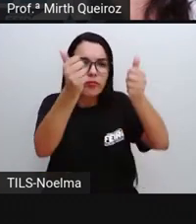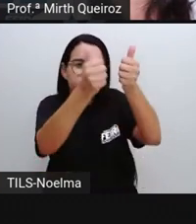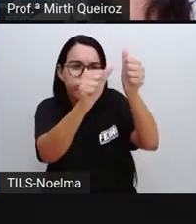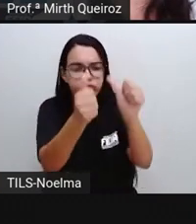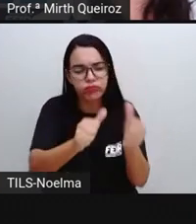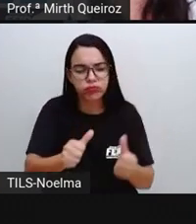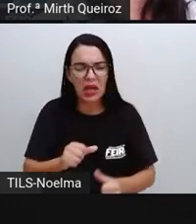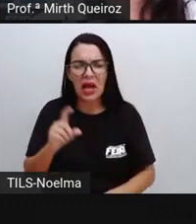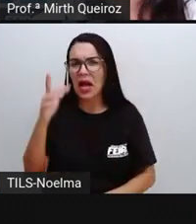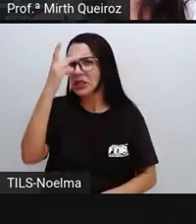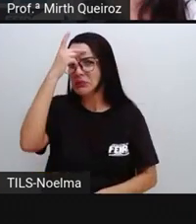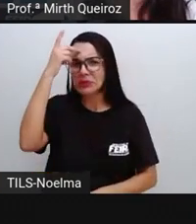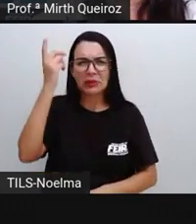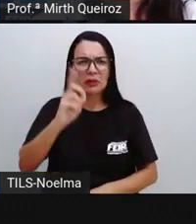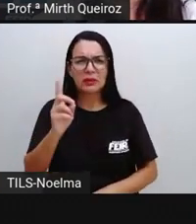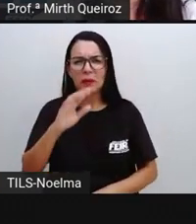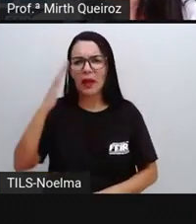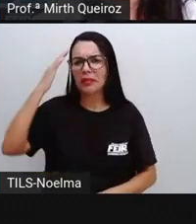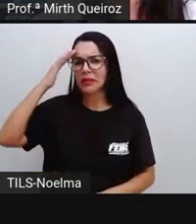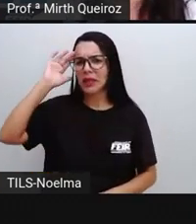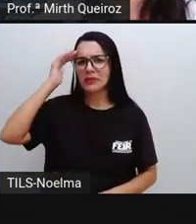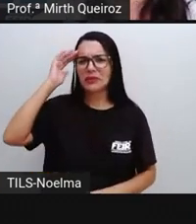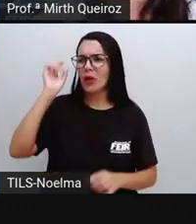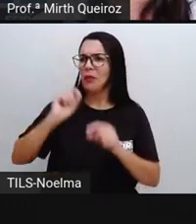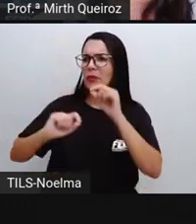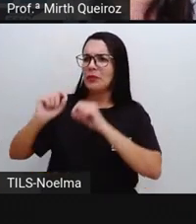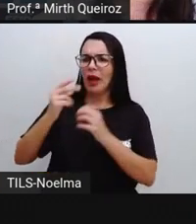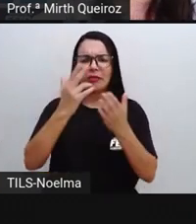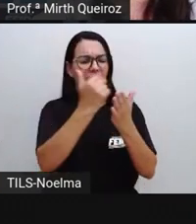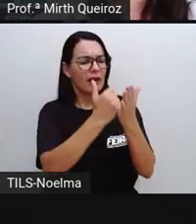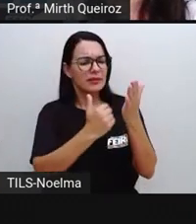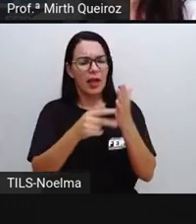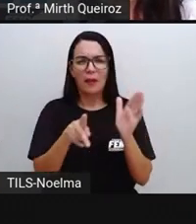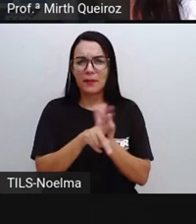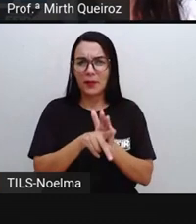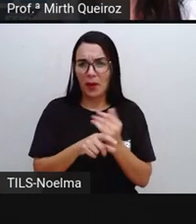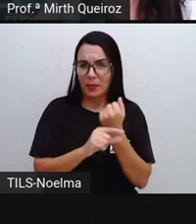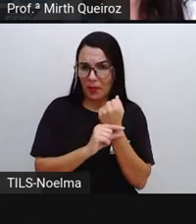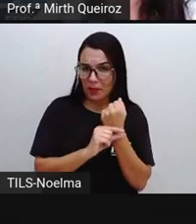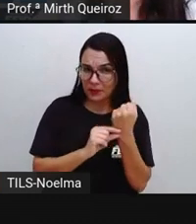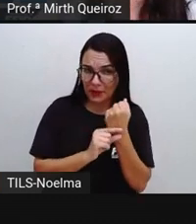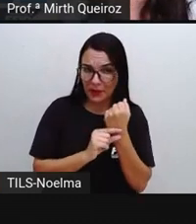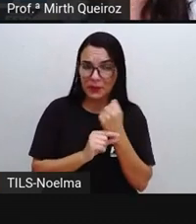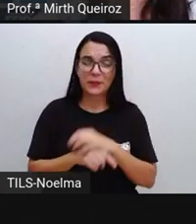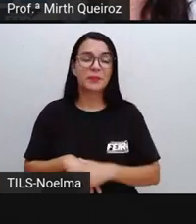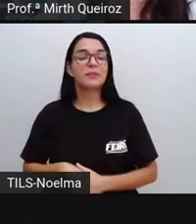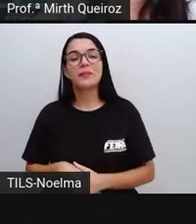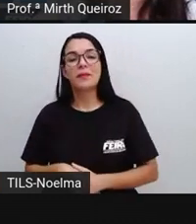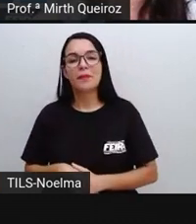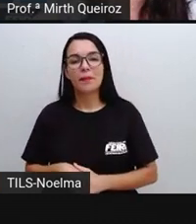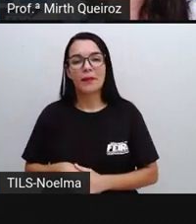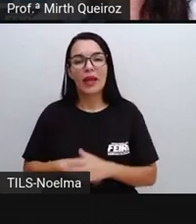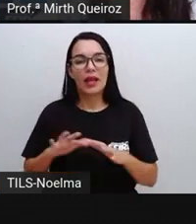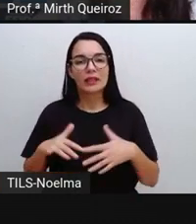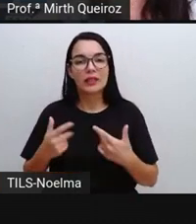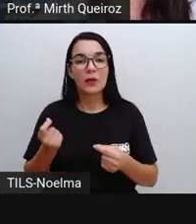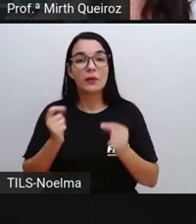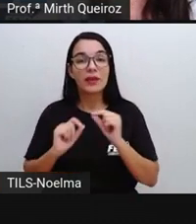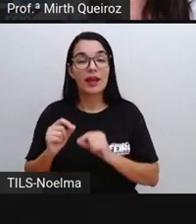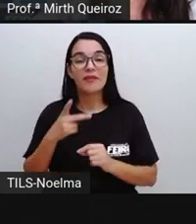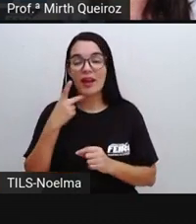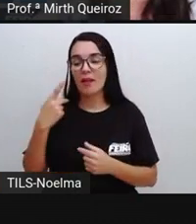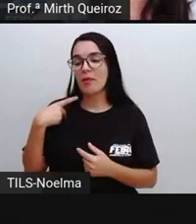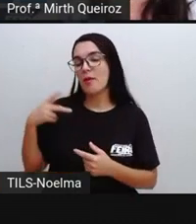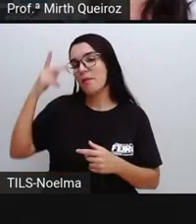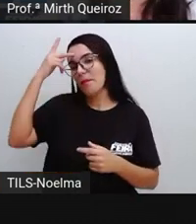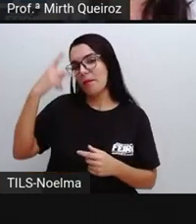pessoas não entendiam, nesse caso, os desenhos que foram feitos por aquela pessoa, por aquela criança, ele está falando dele mesmo,